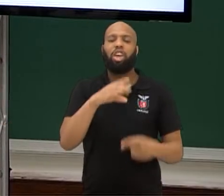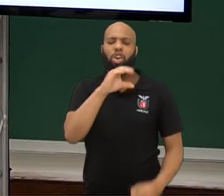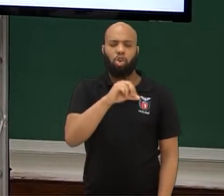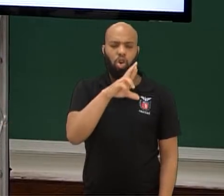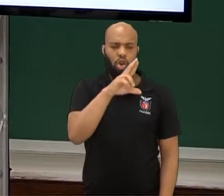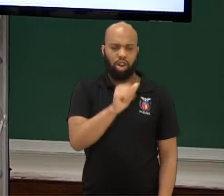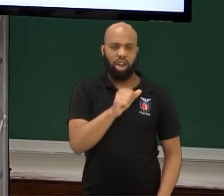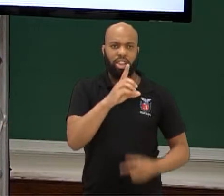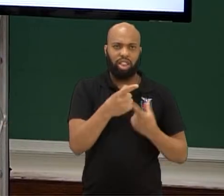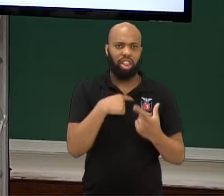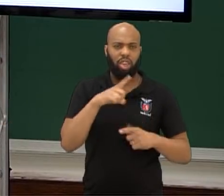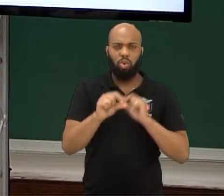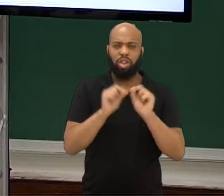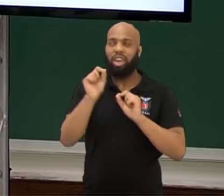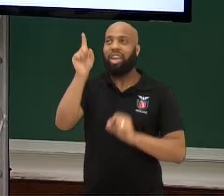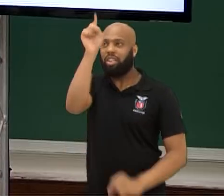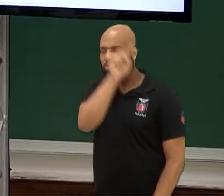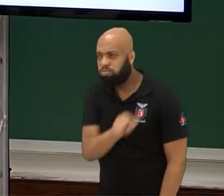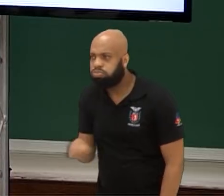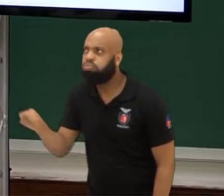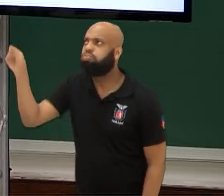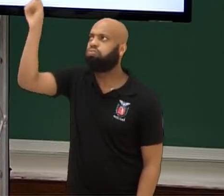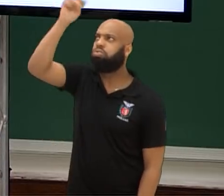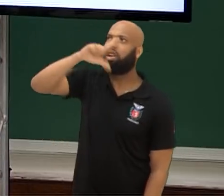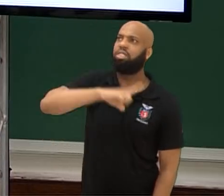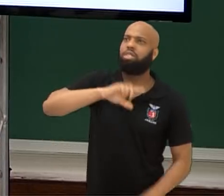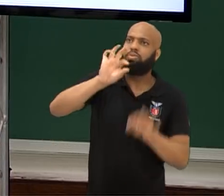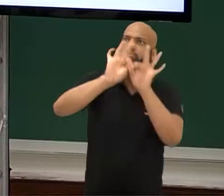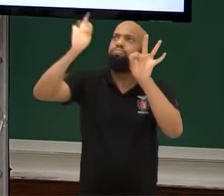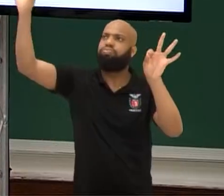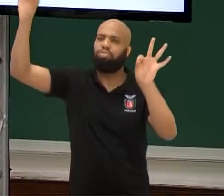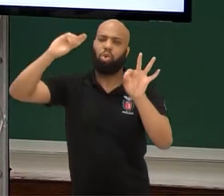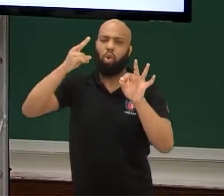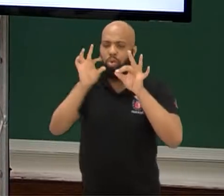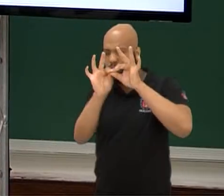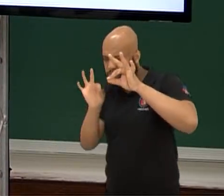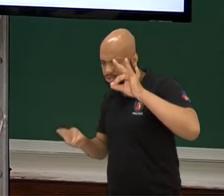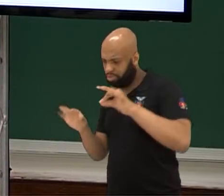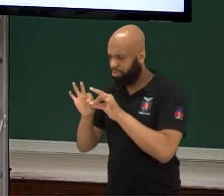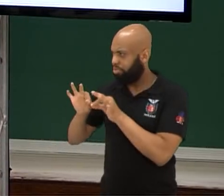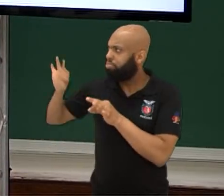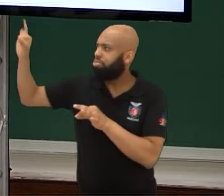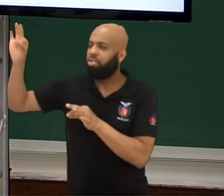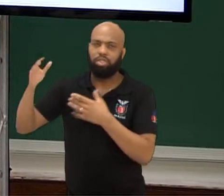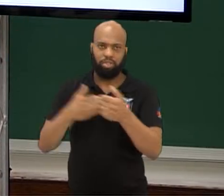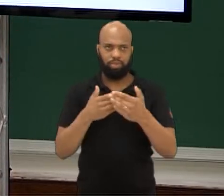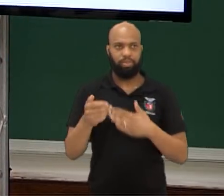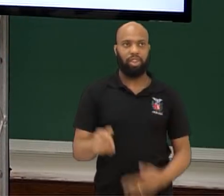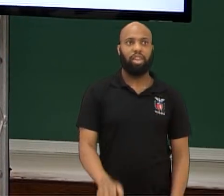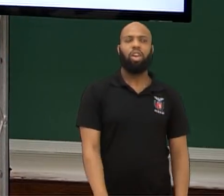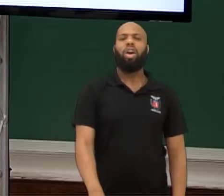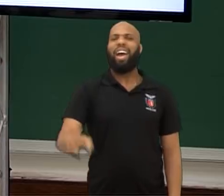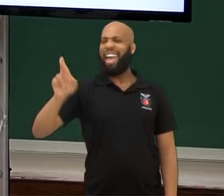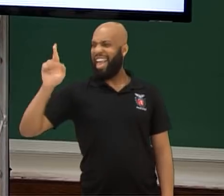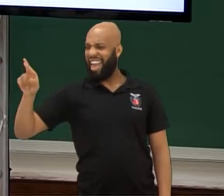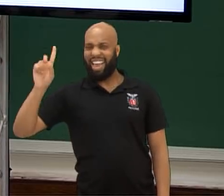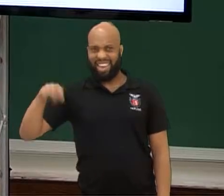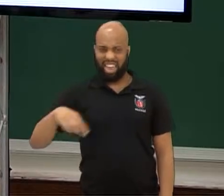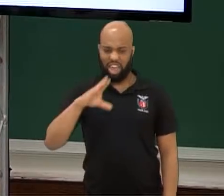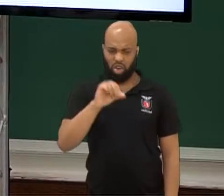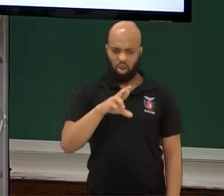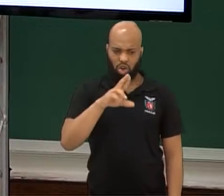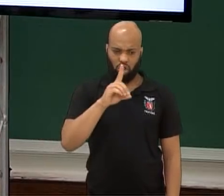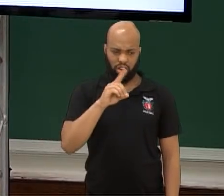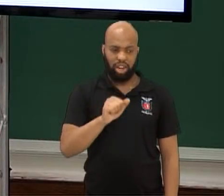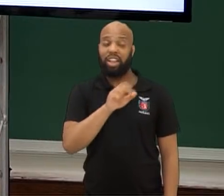extremidade até a outra da circunferência. Professora, o raio é uma corda? Não. Por